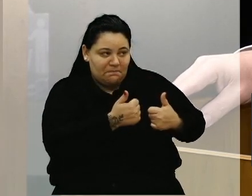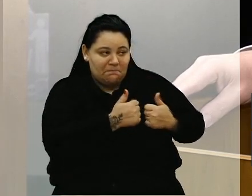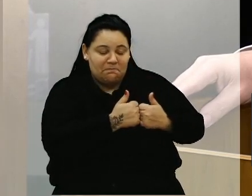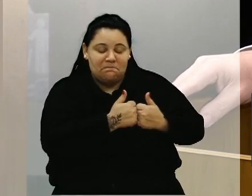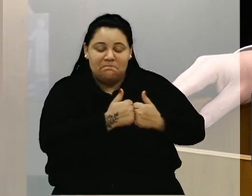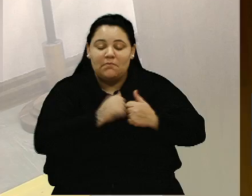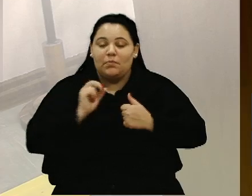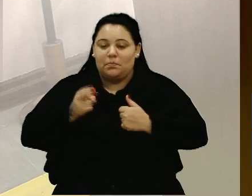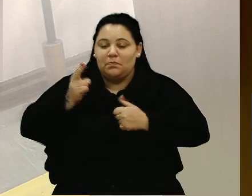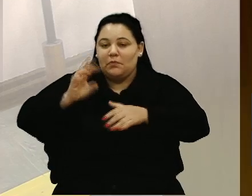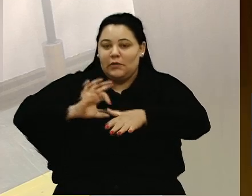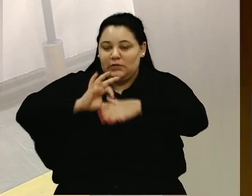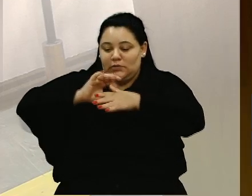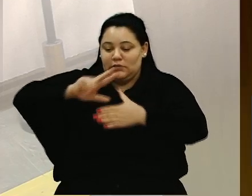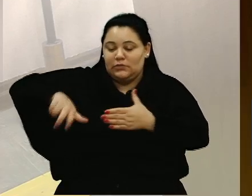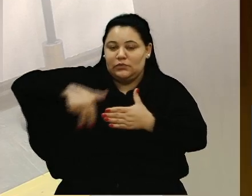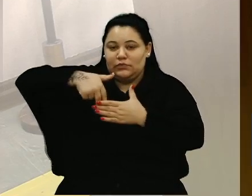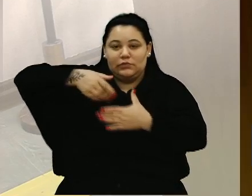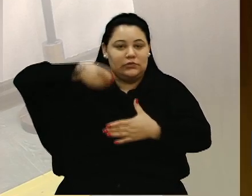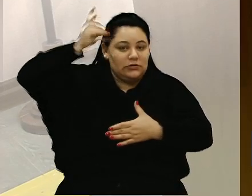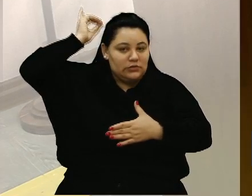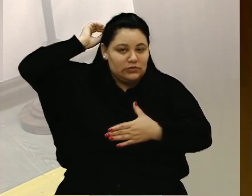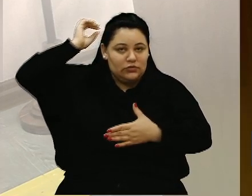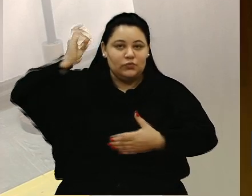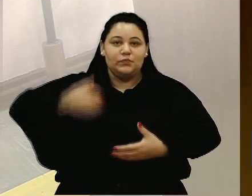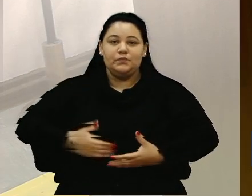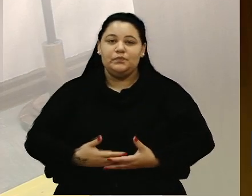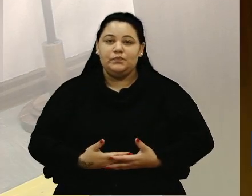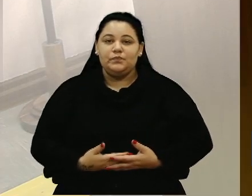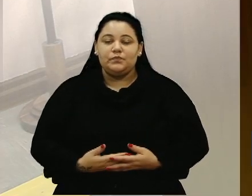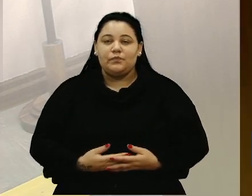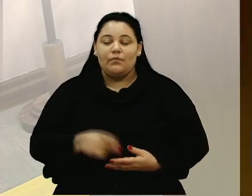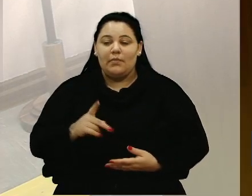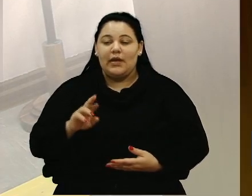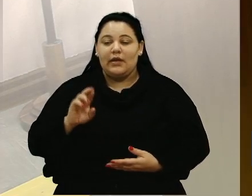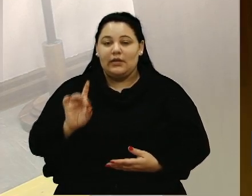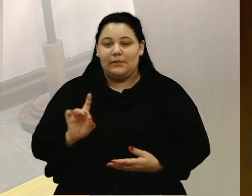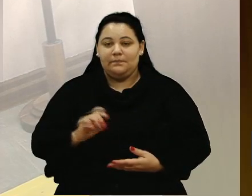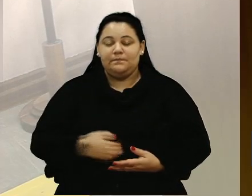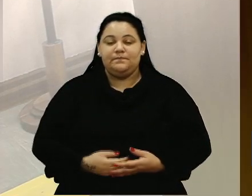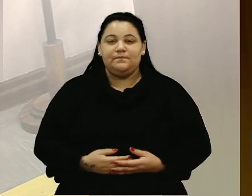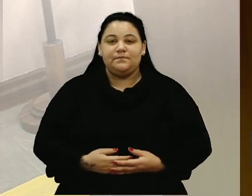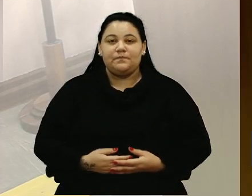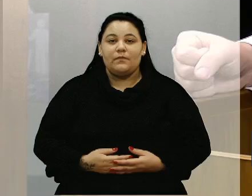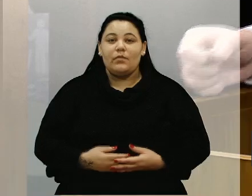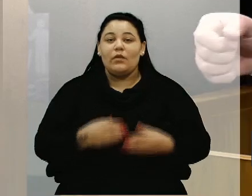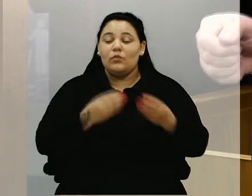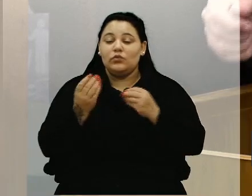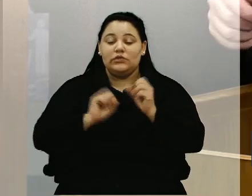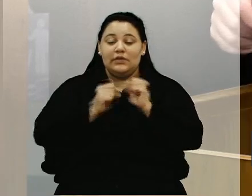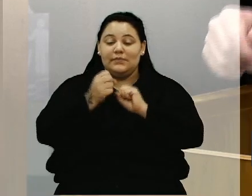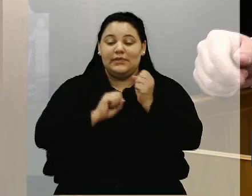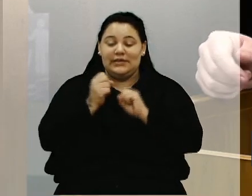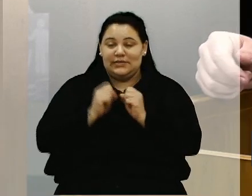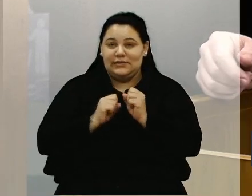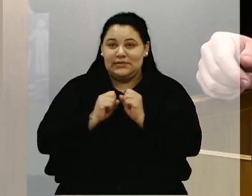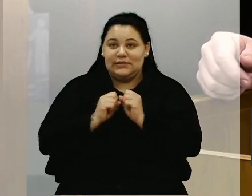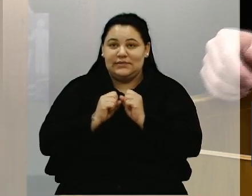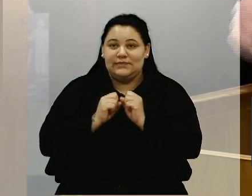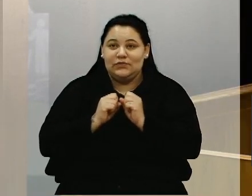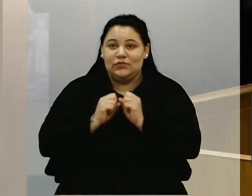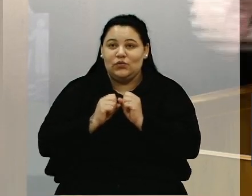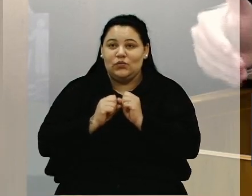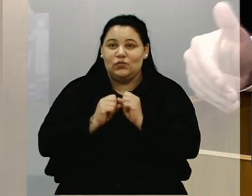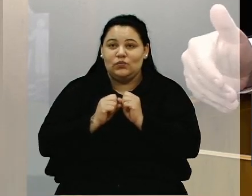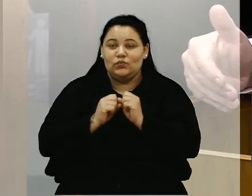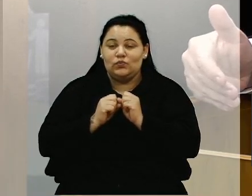Em declaração de líder, segue na tribuna vereador Lucas Diel, PRD. Grandes empresas com raízes alemãs, né,